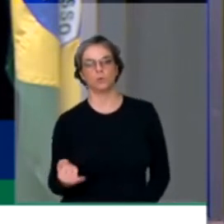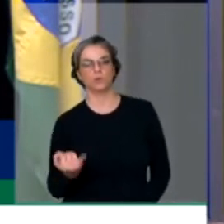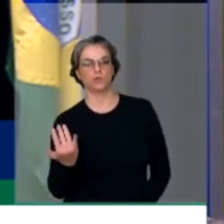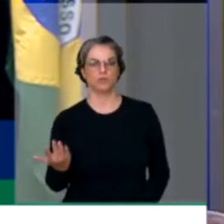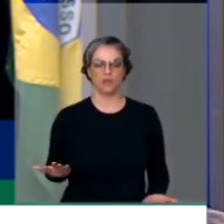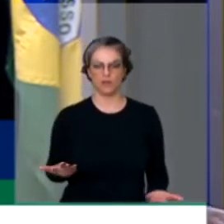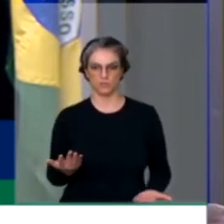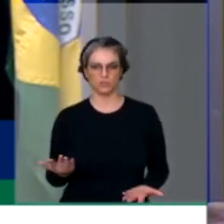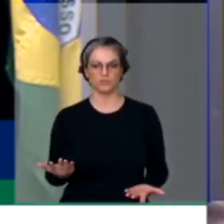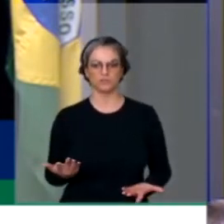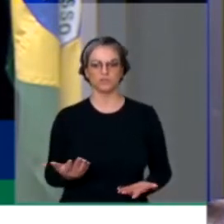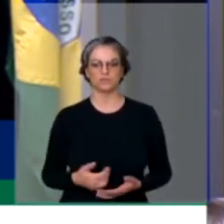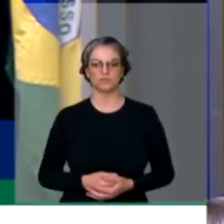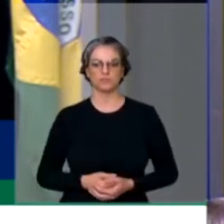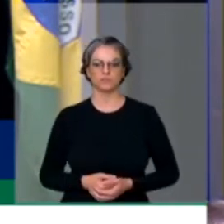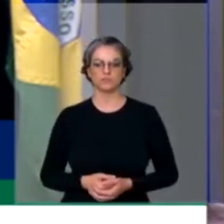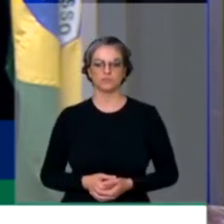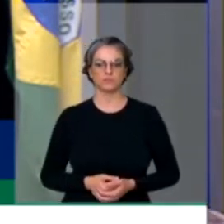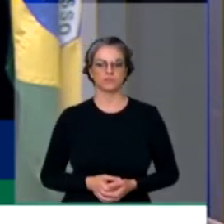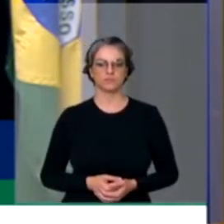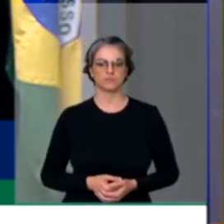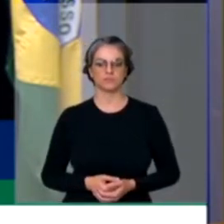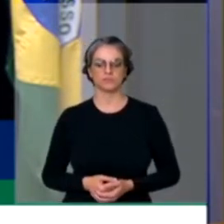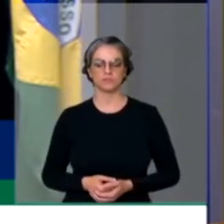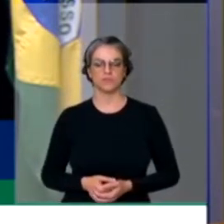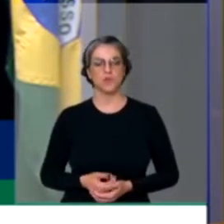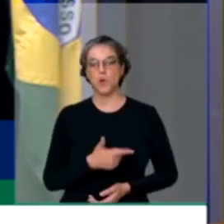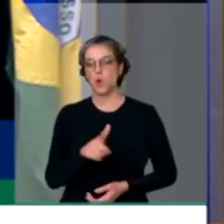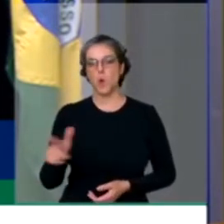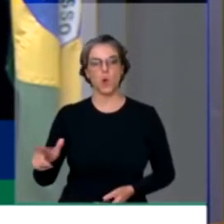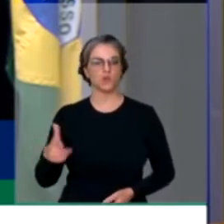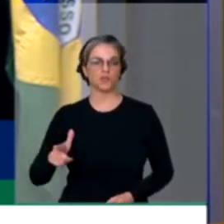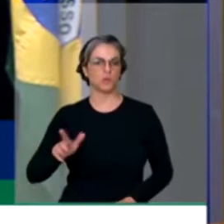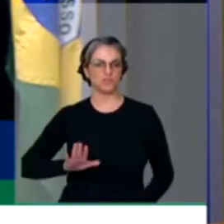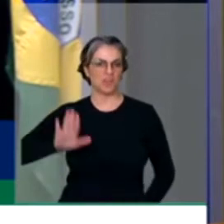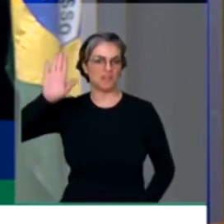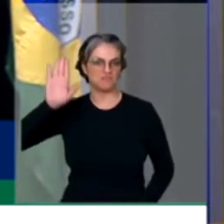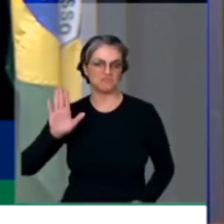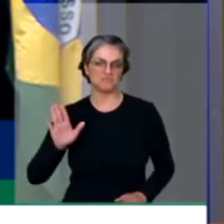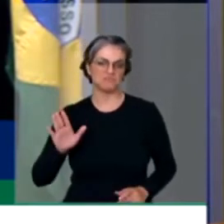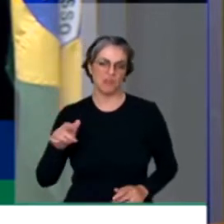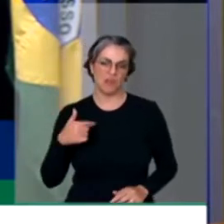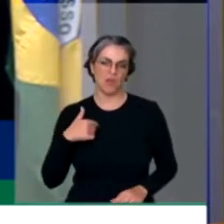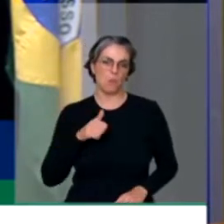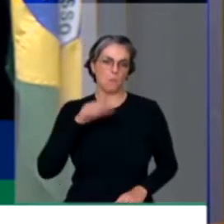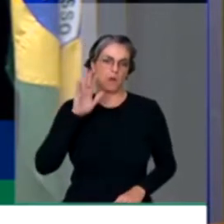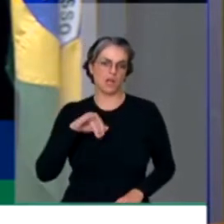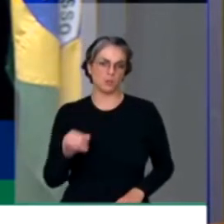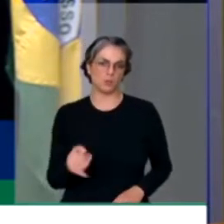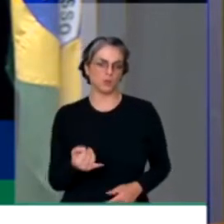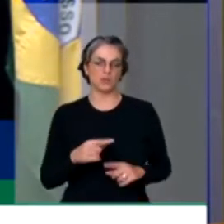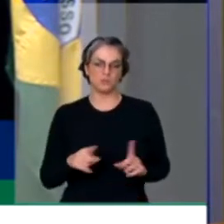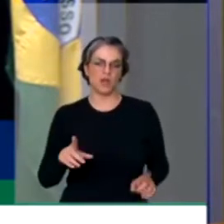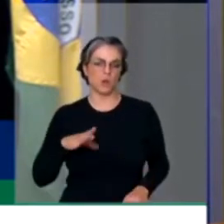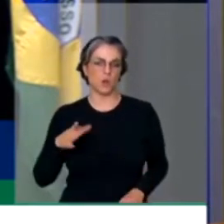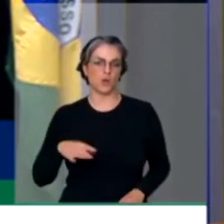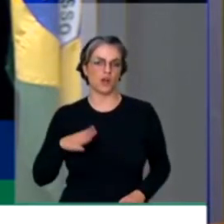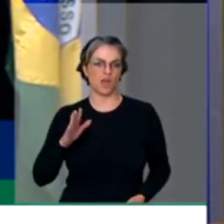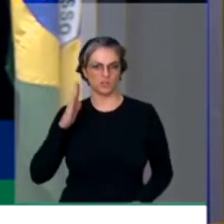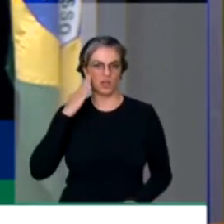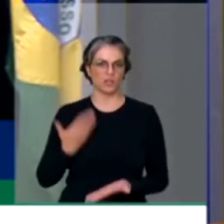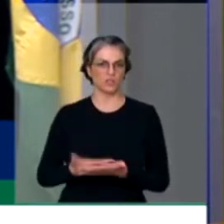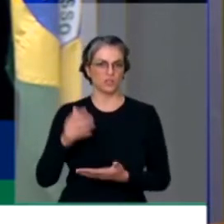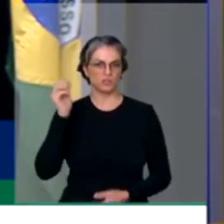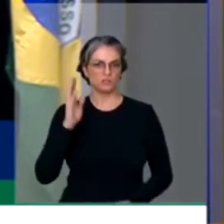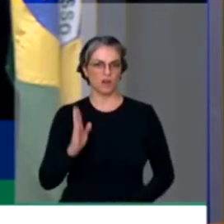é menor do que daqueles que não são candidatos. Mas patrioticamente eu me exponho, porque acredito no Brasil